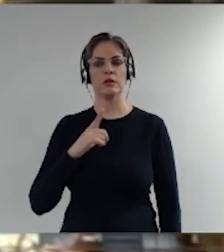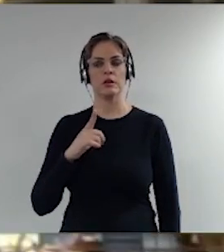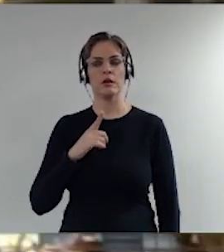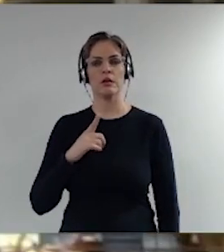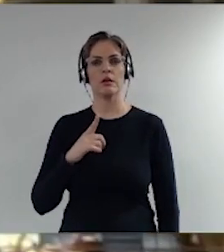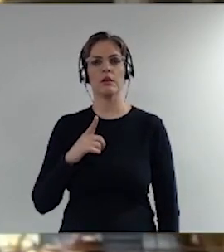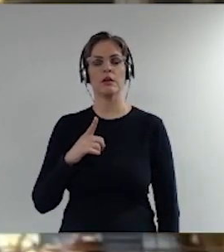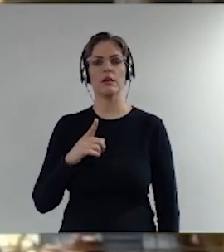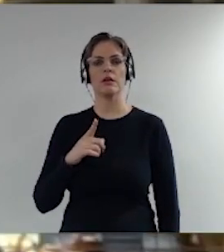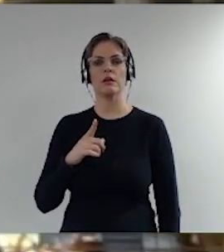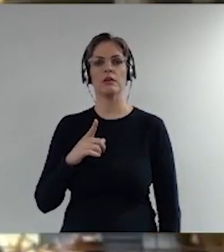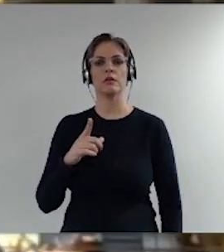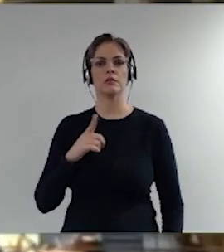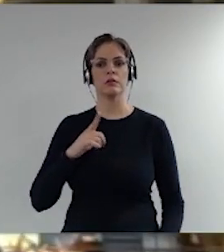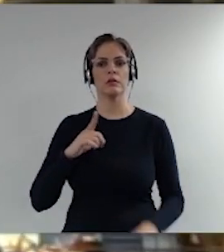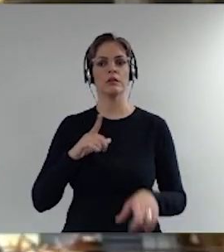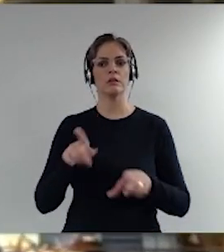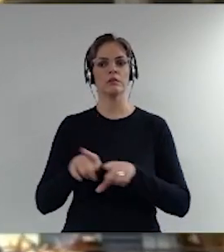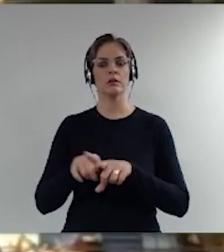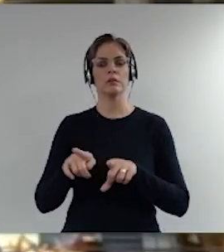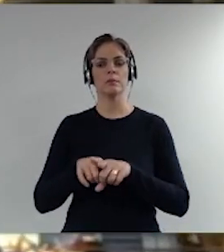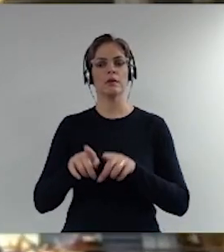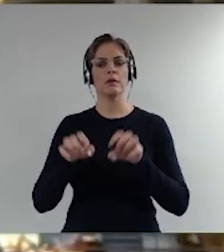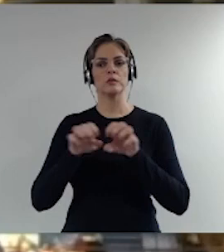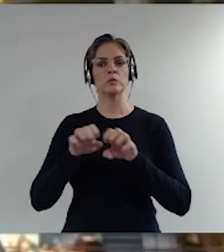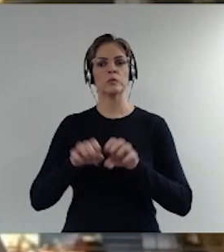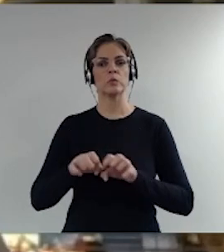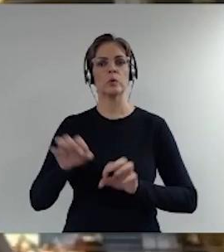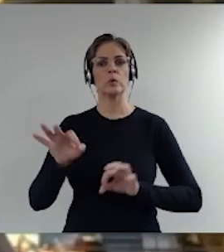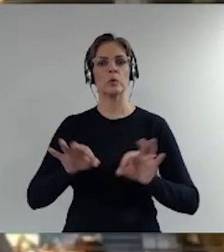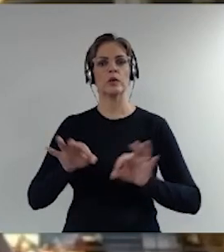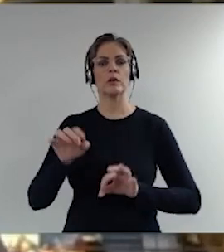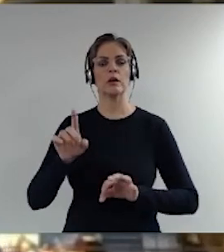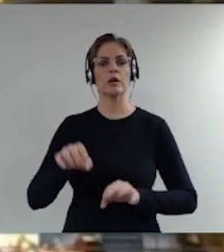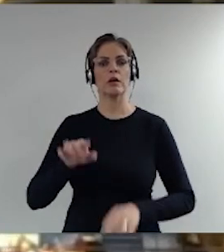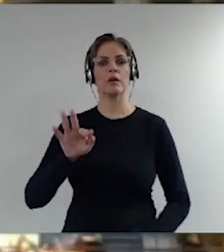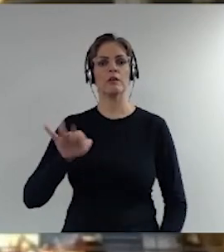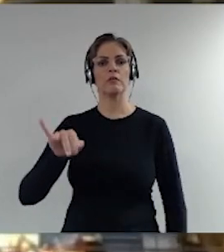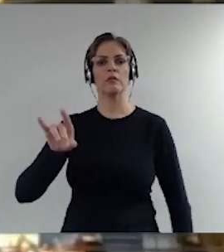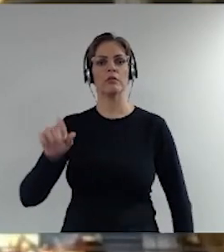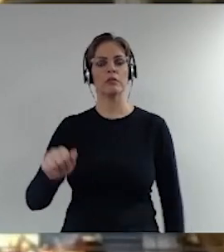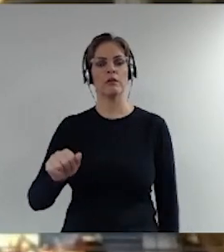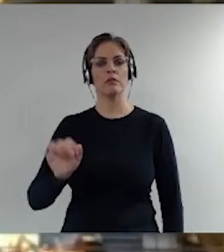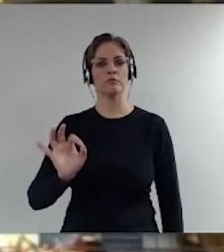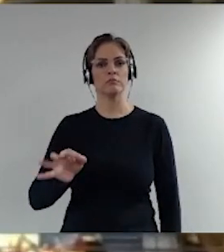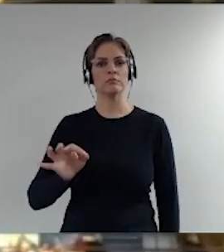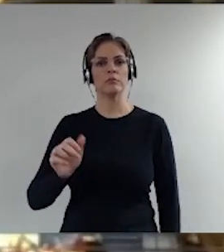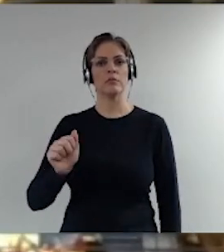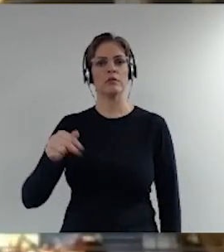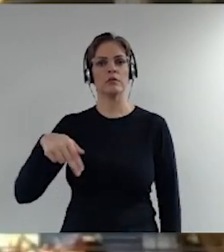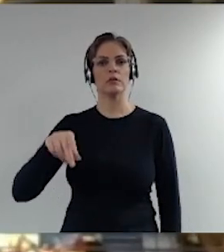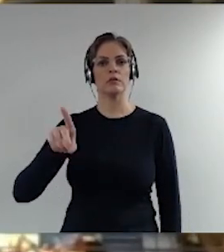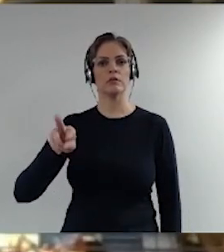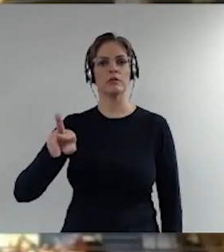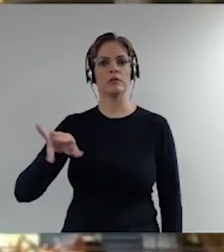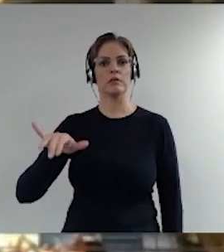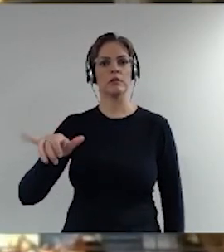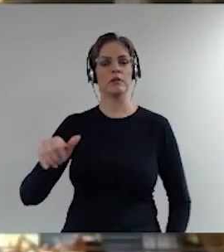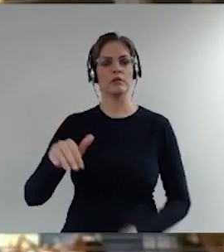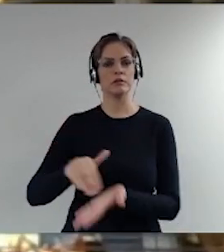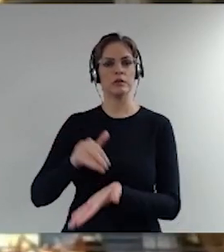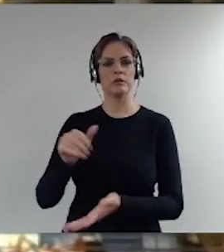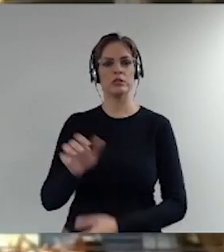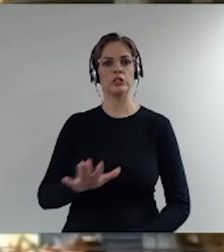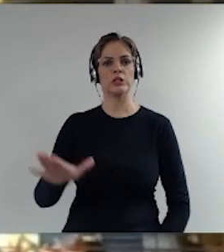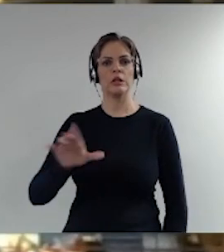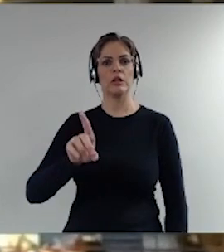ainda a nossa estruturação voltada ao FIDA, né, Andréia? Andréia também é secretária-geral do FIDA.